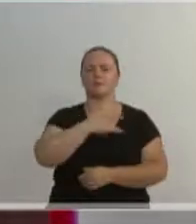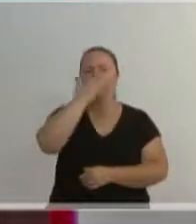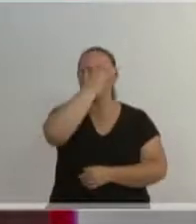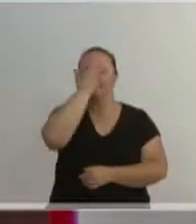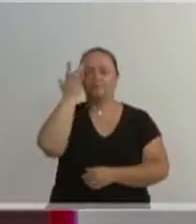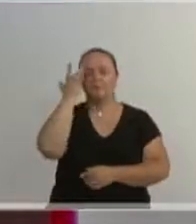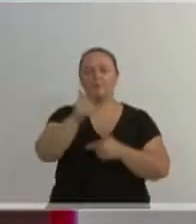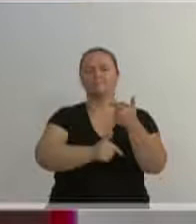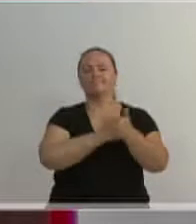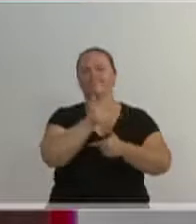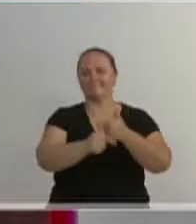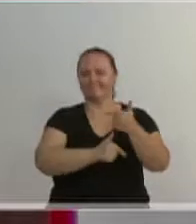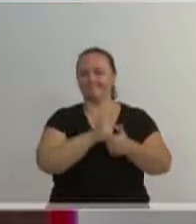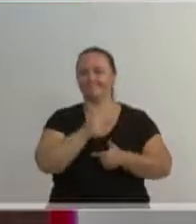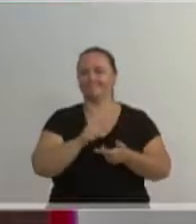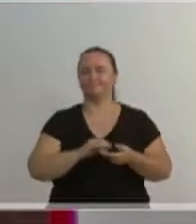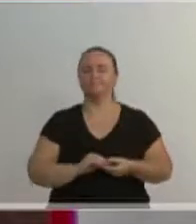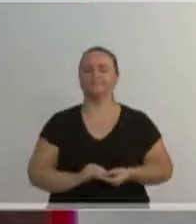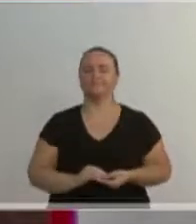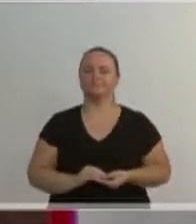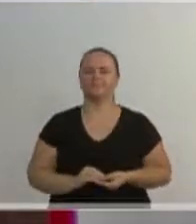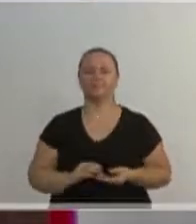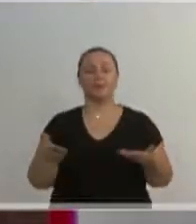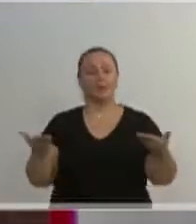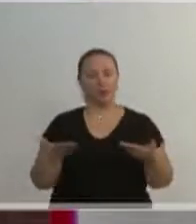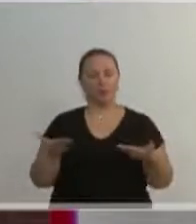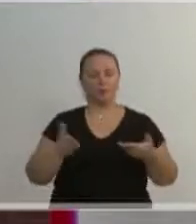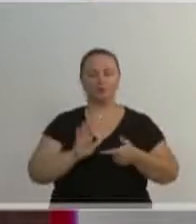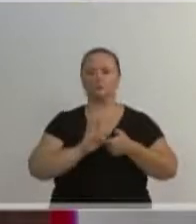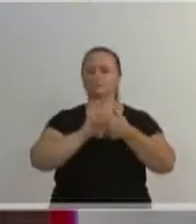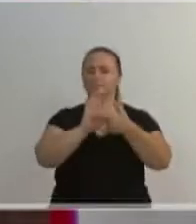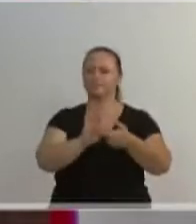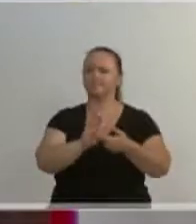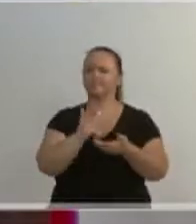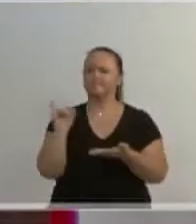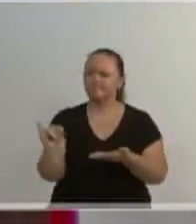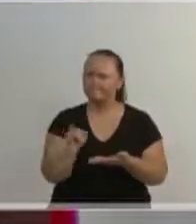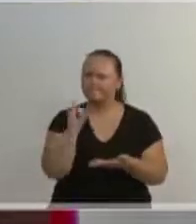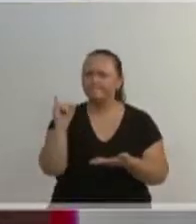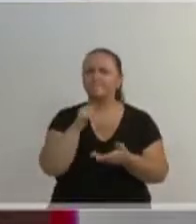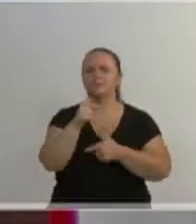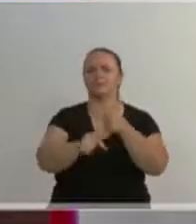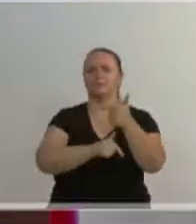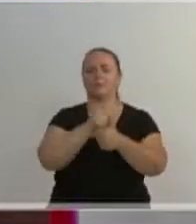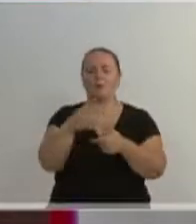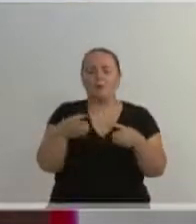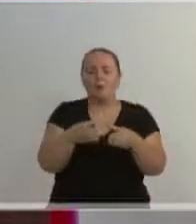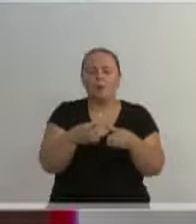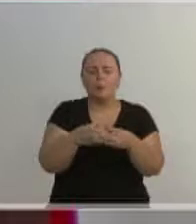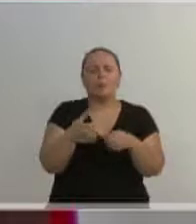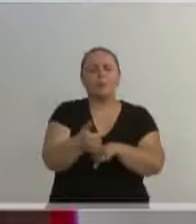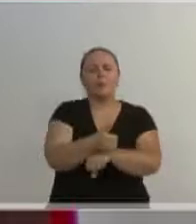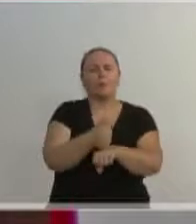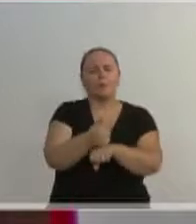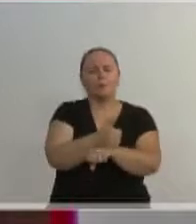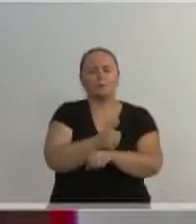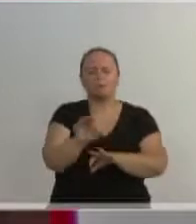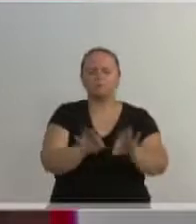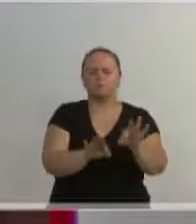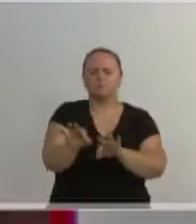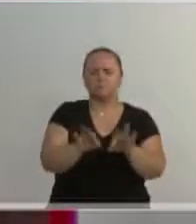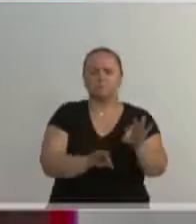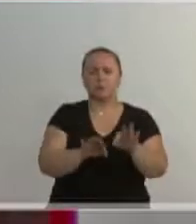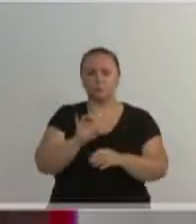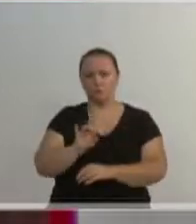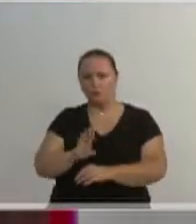então eu queria hoje ressaltar que o importante trabalho vereador caminha que esse grupo de profissionais pais não só em